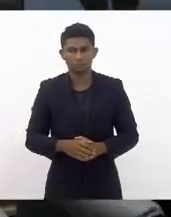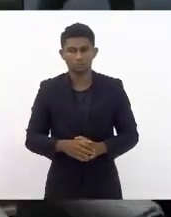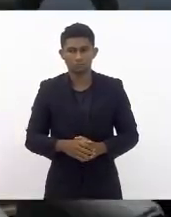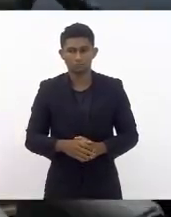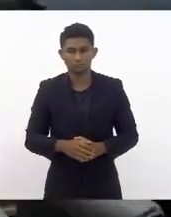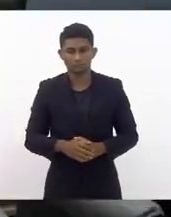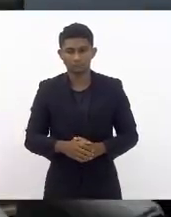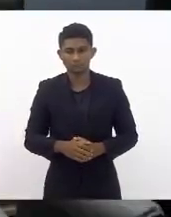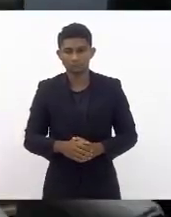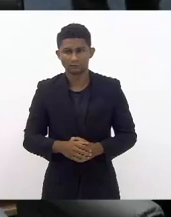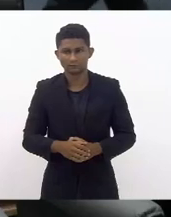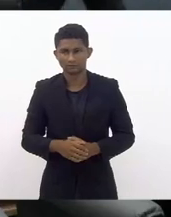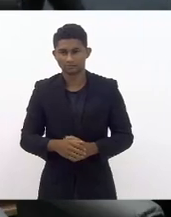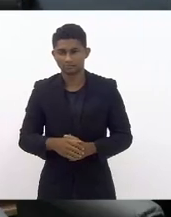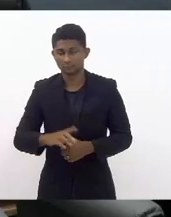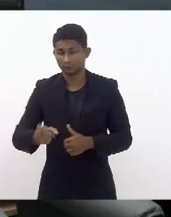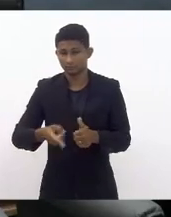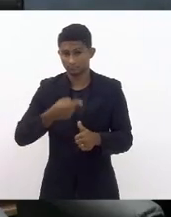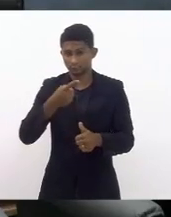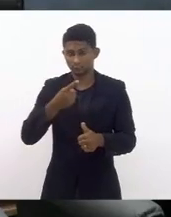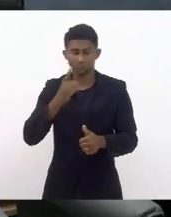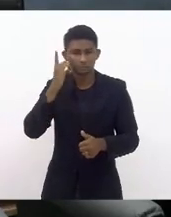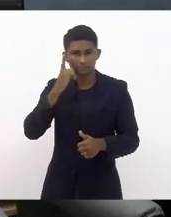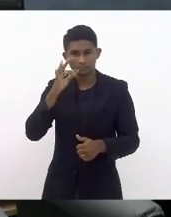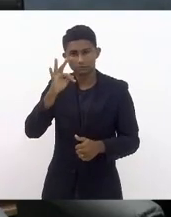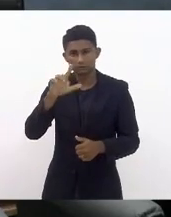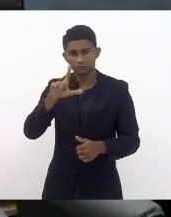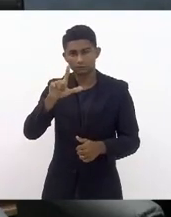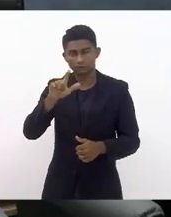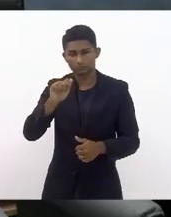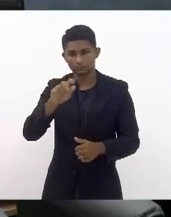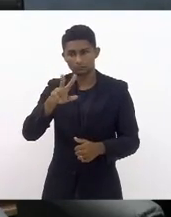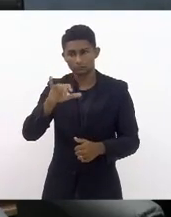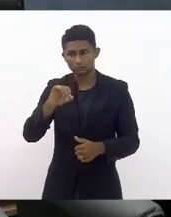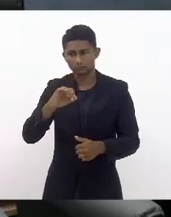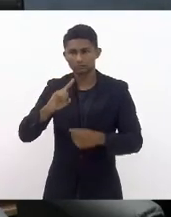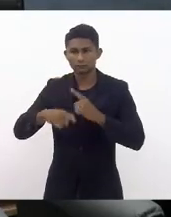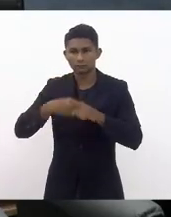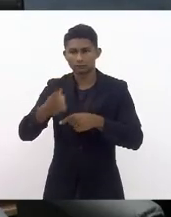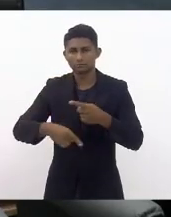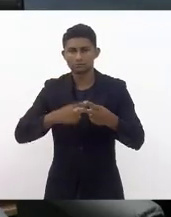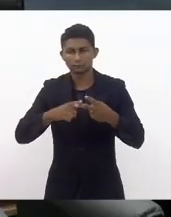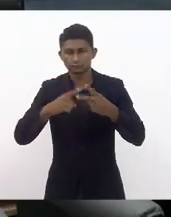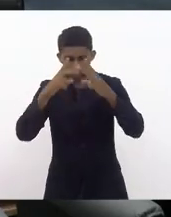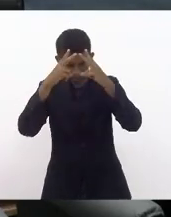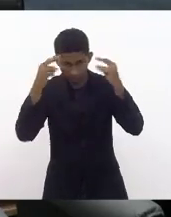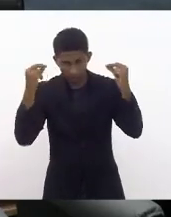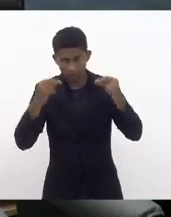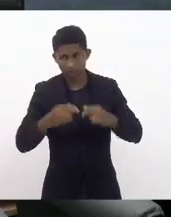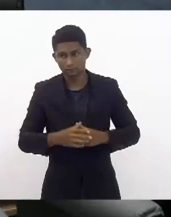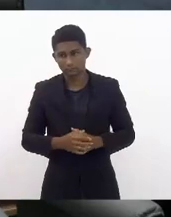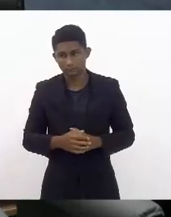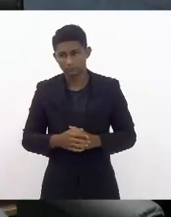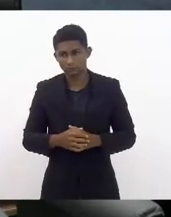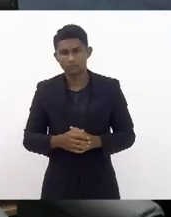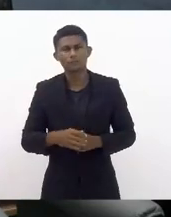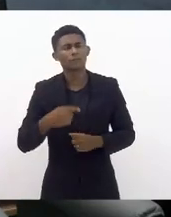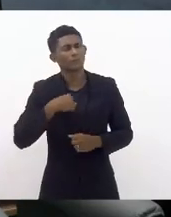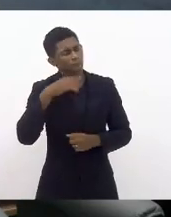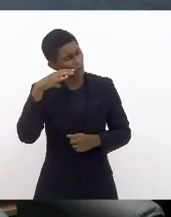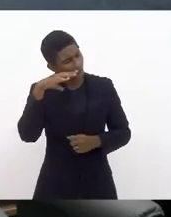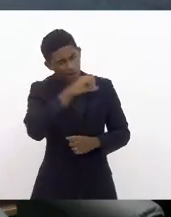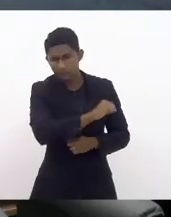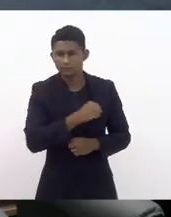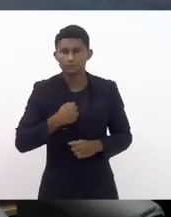Deputado Flávio primeiro, depois deputada a enfermeira Rejane. Por quê? Tia Ju, serei breve. Quero parabenizar